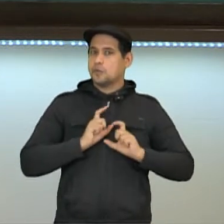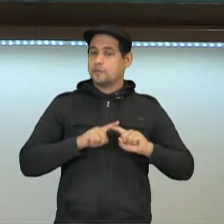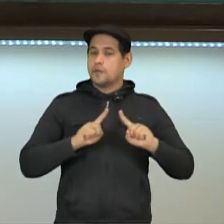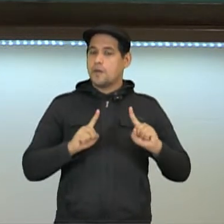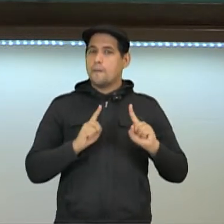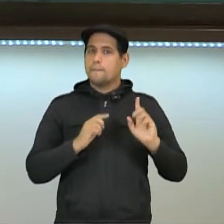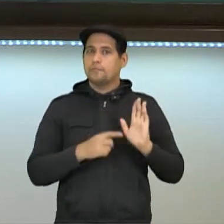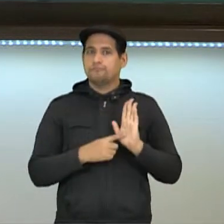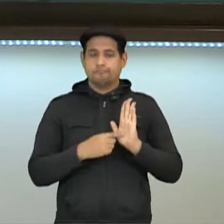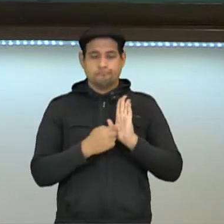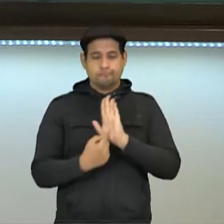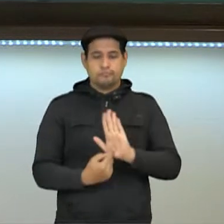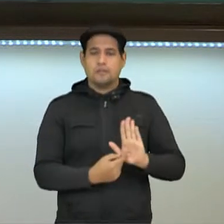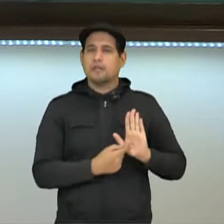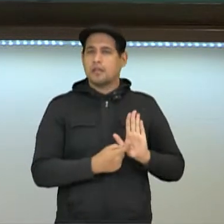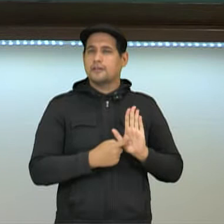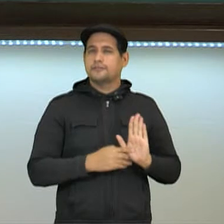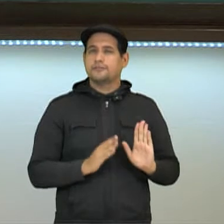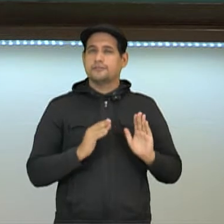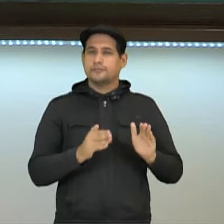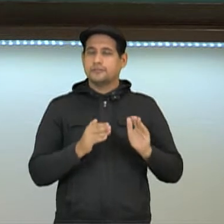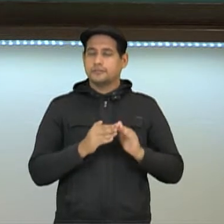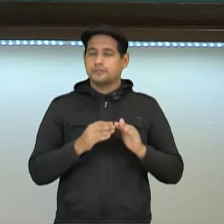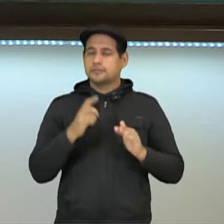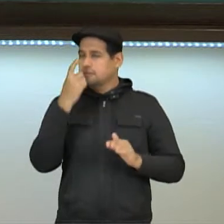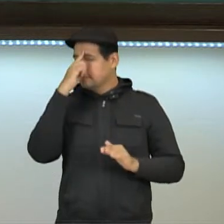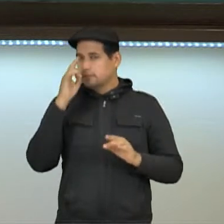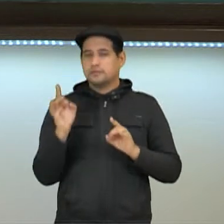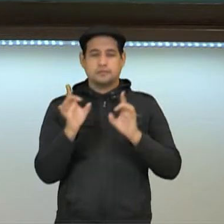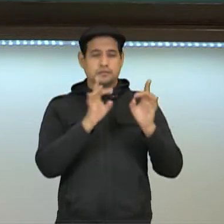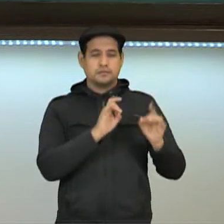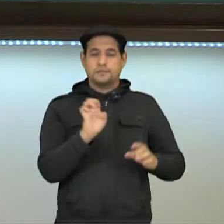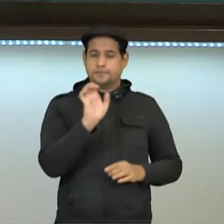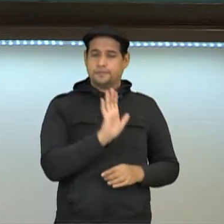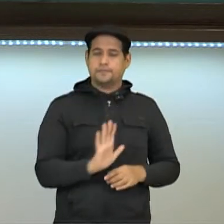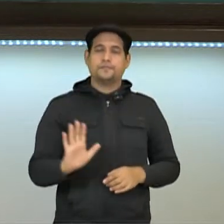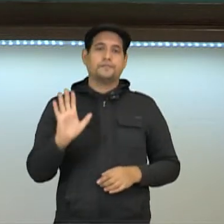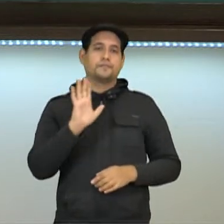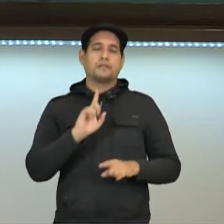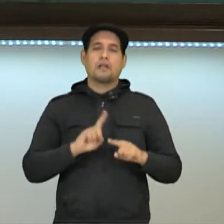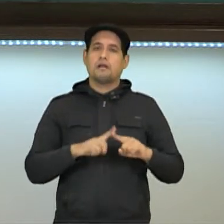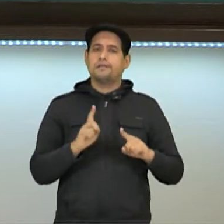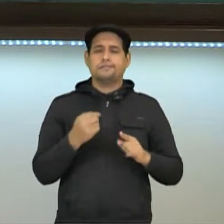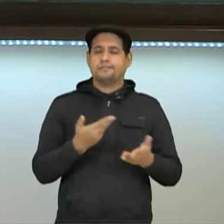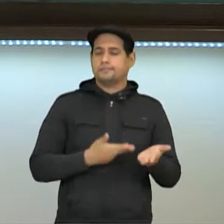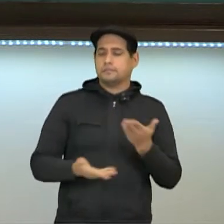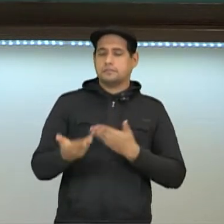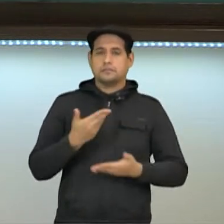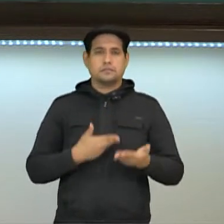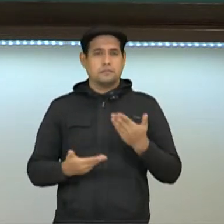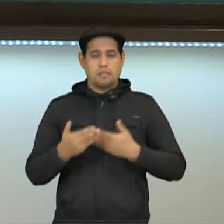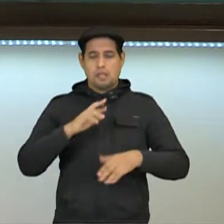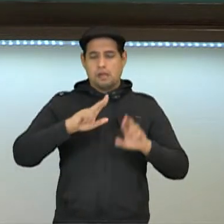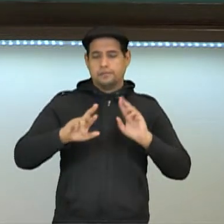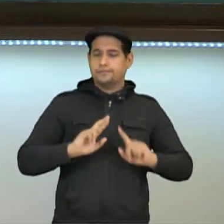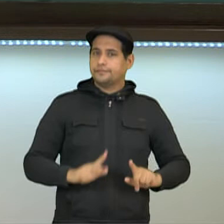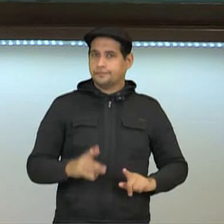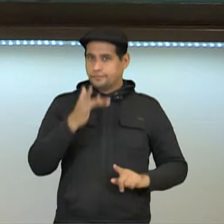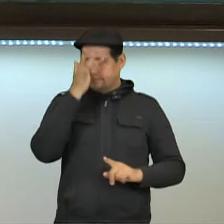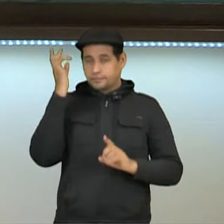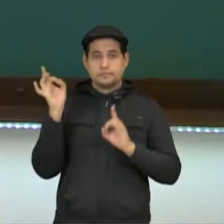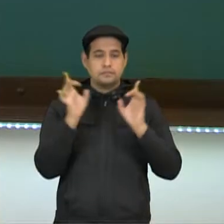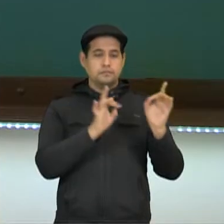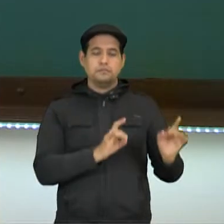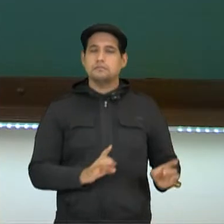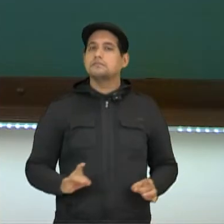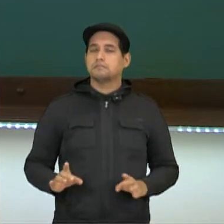trazendo diretamente da Índia, né, para comercializar na Europa, sem intermediação de outros